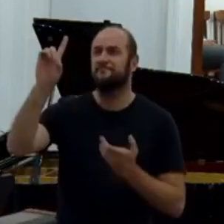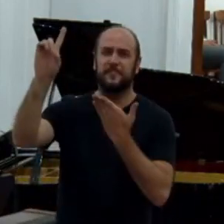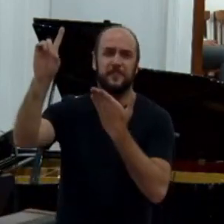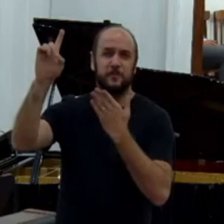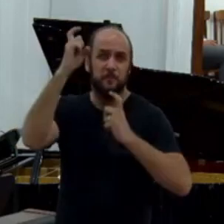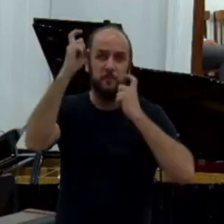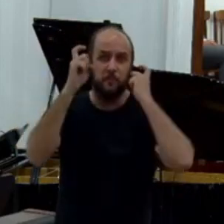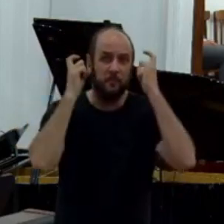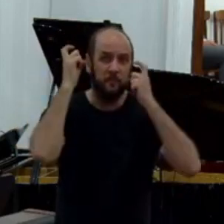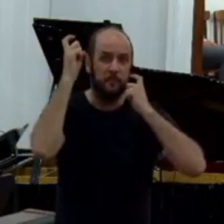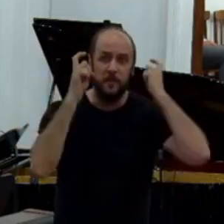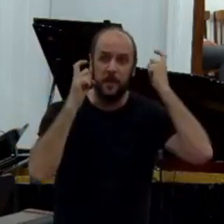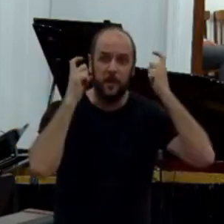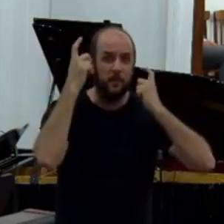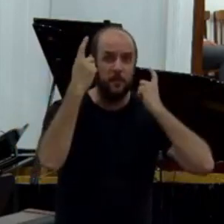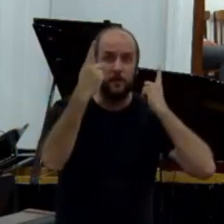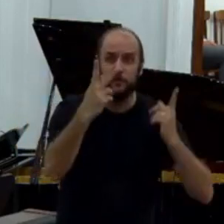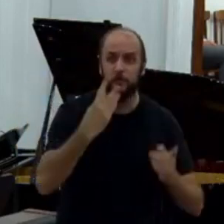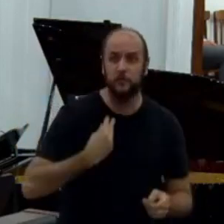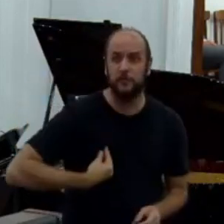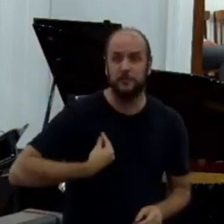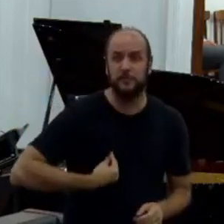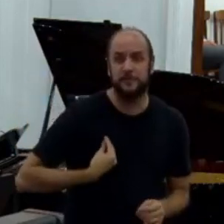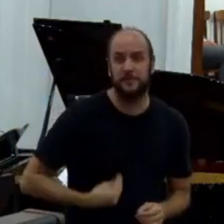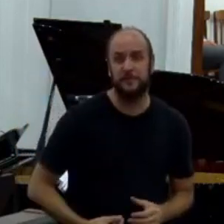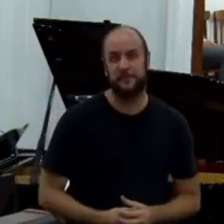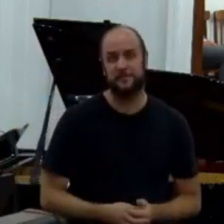se importa com a sua vida.